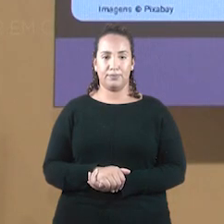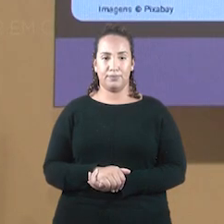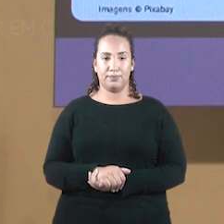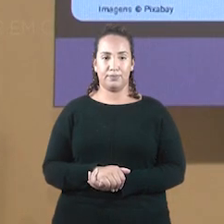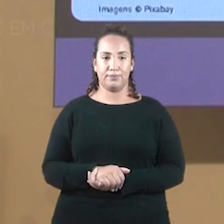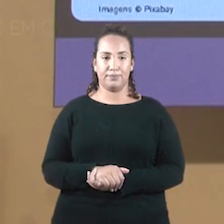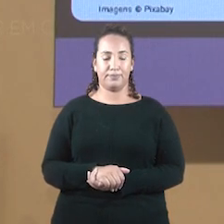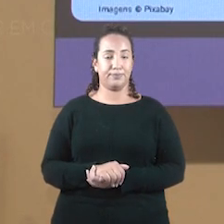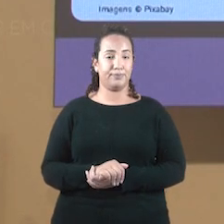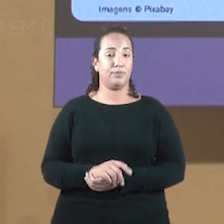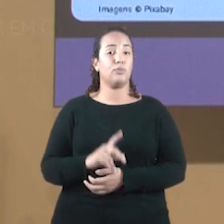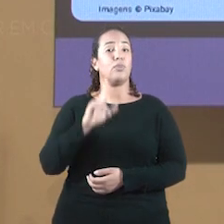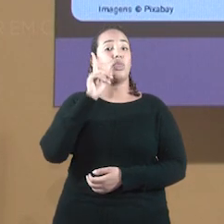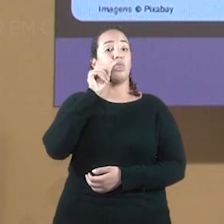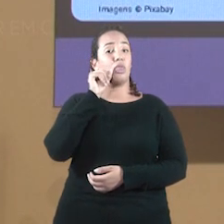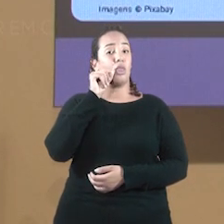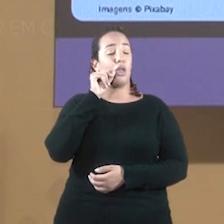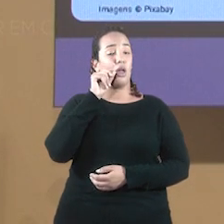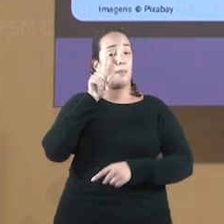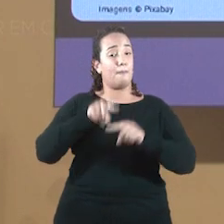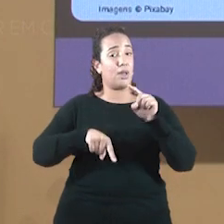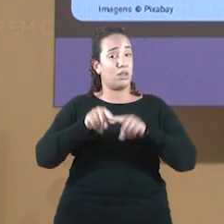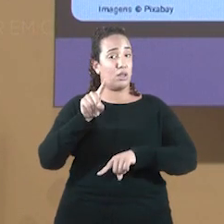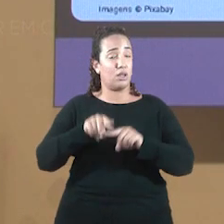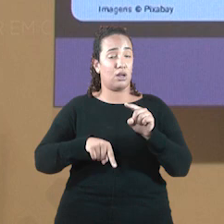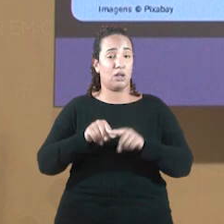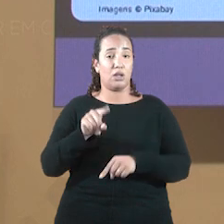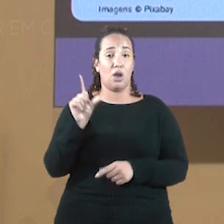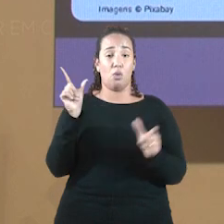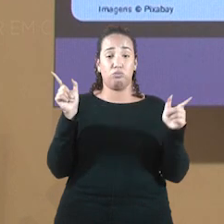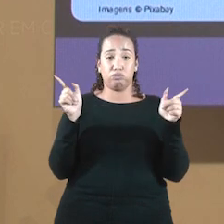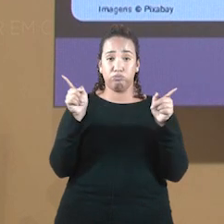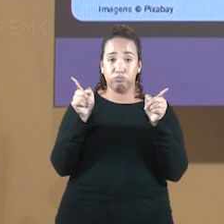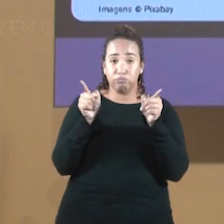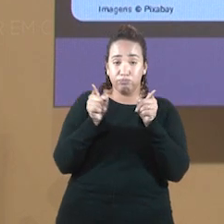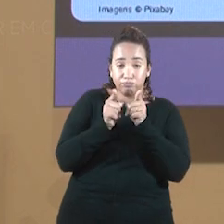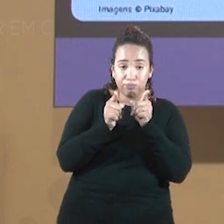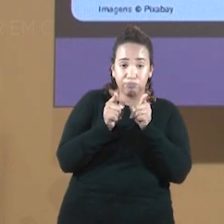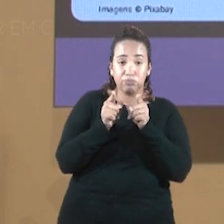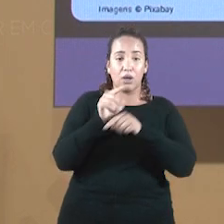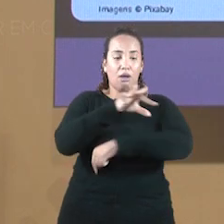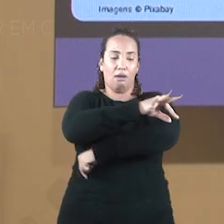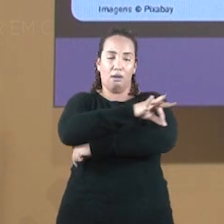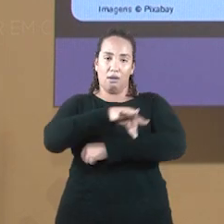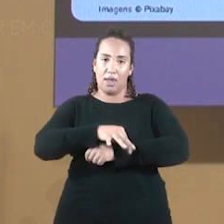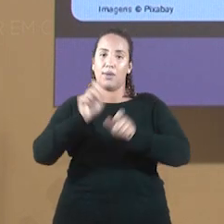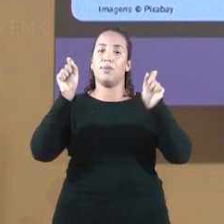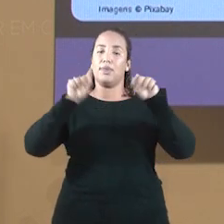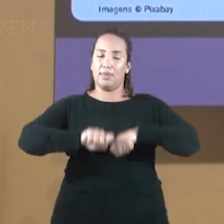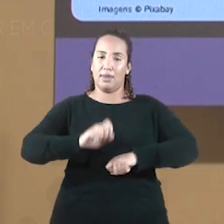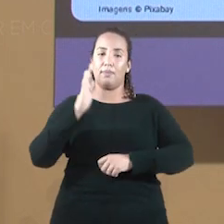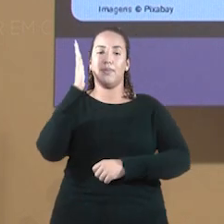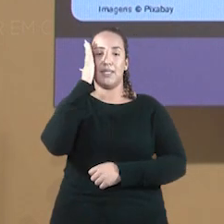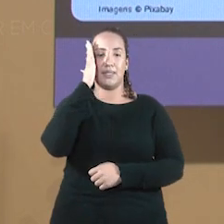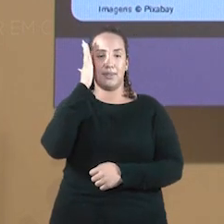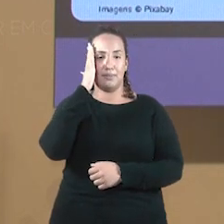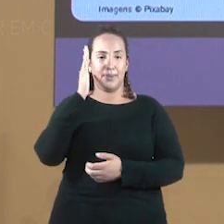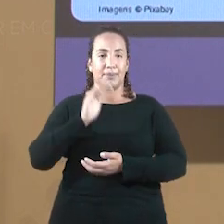Como o lápis é um objeto pequeno, a régua é suficiente para determinar o comprimento dele.